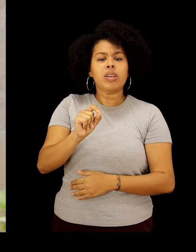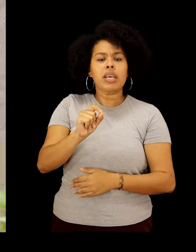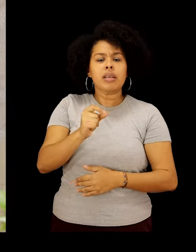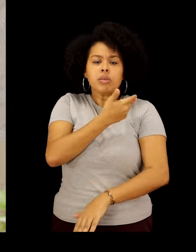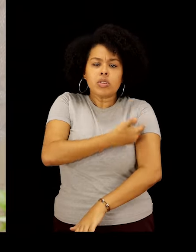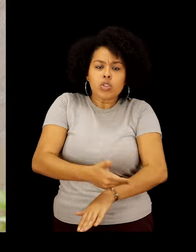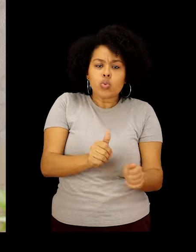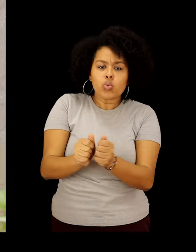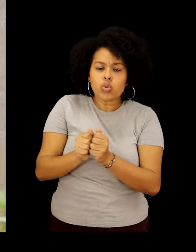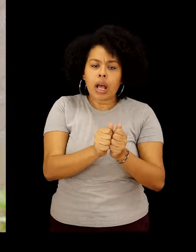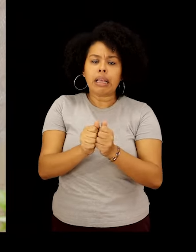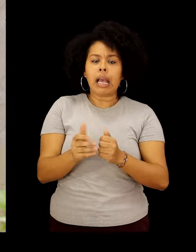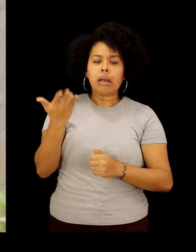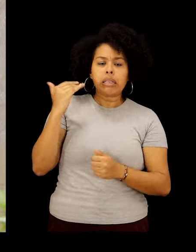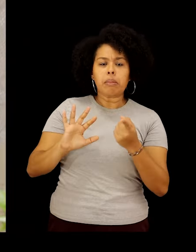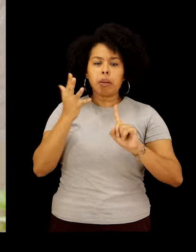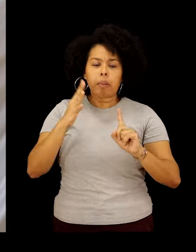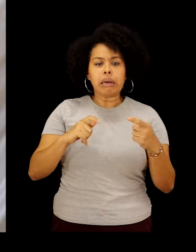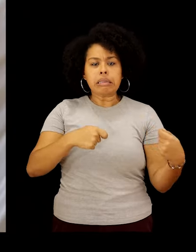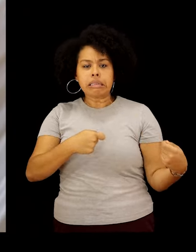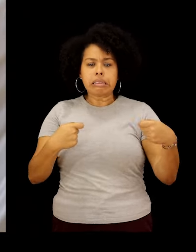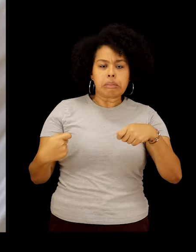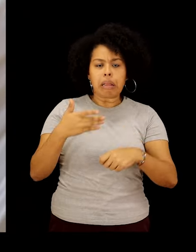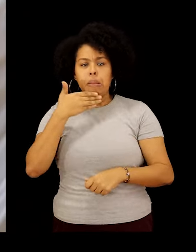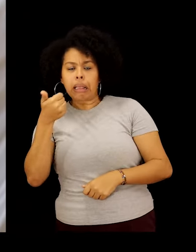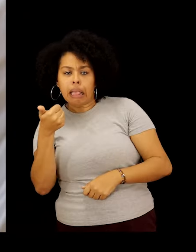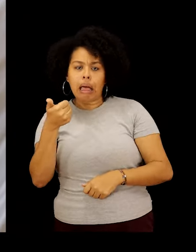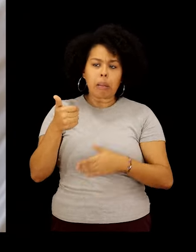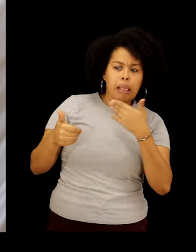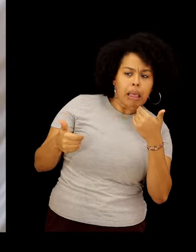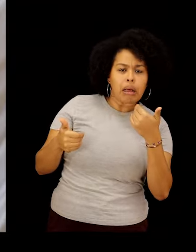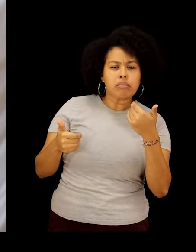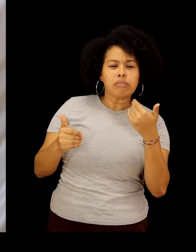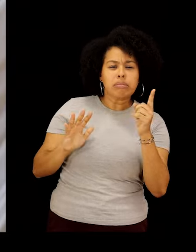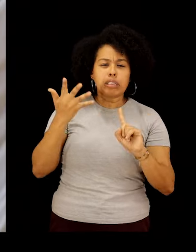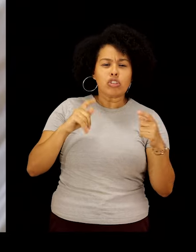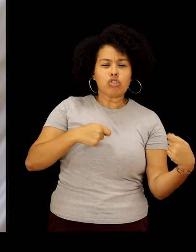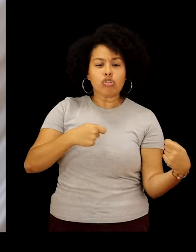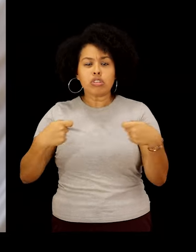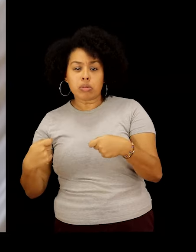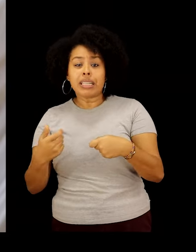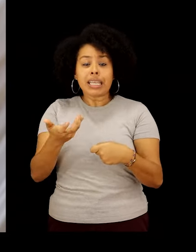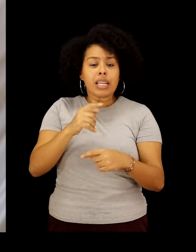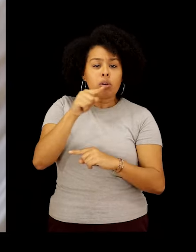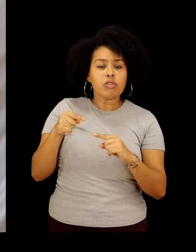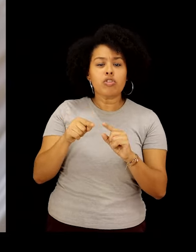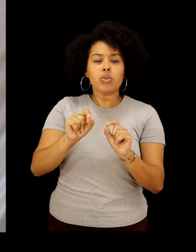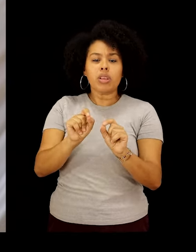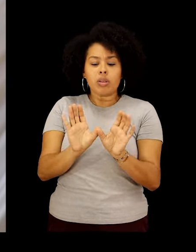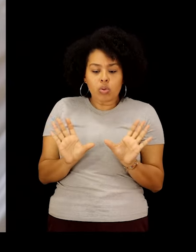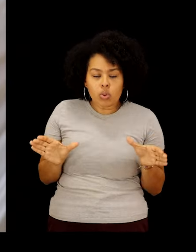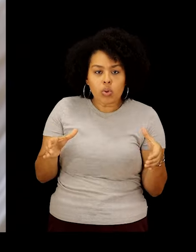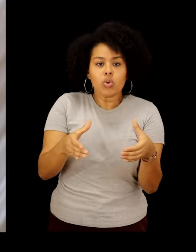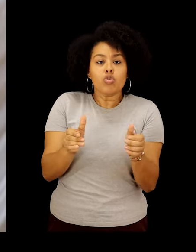né? Que cada um ia se apresentar no carnaval, qual era o melhor e tal, meio que nem... É como se ele trouxesse a torcida toda do futebol para